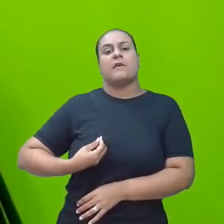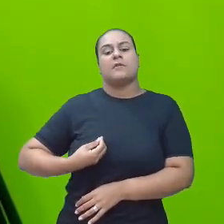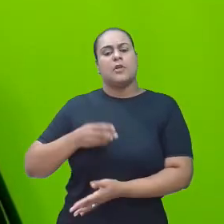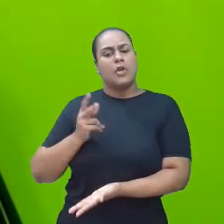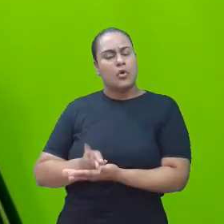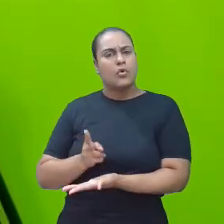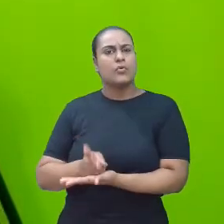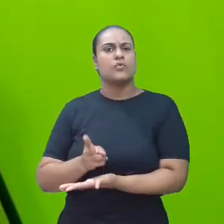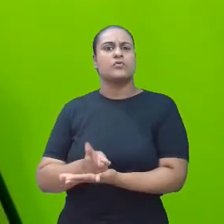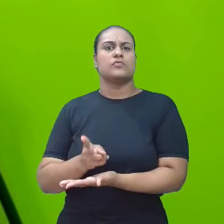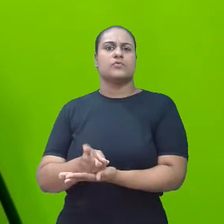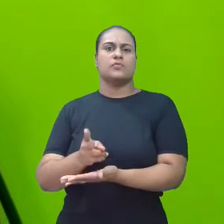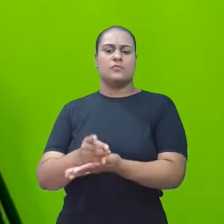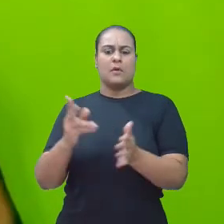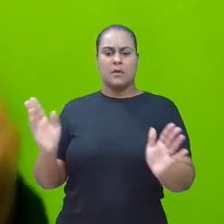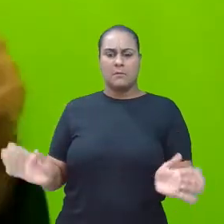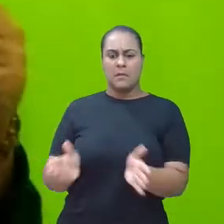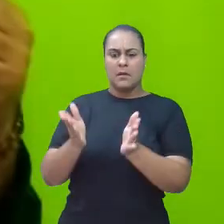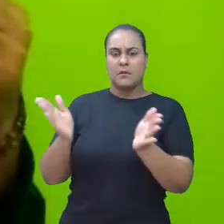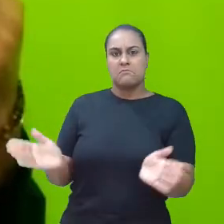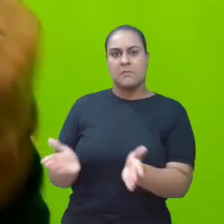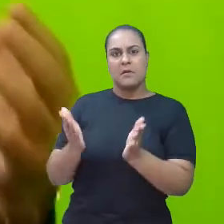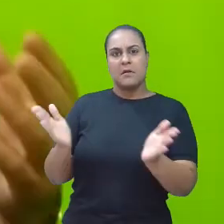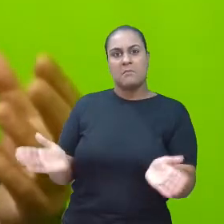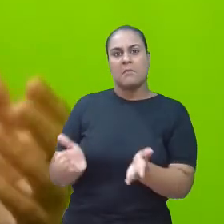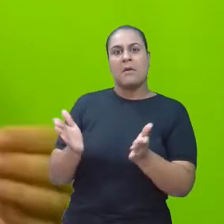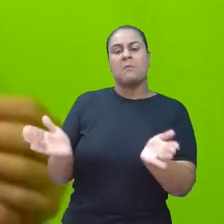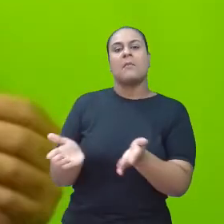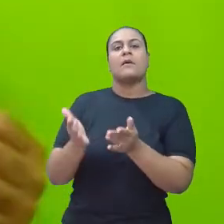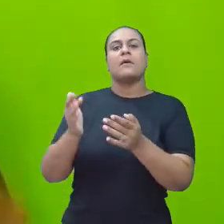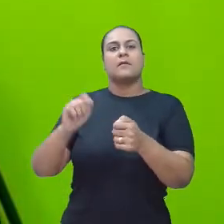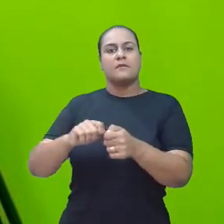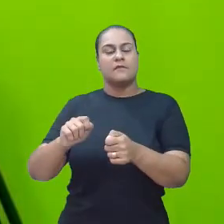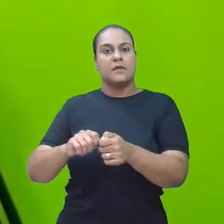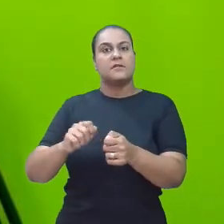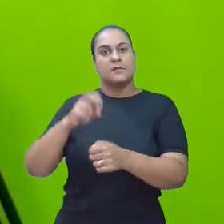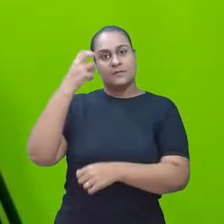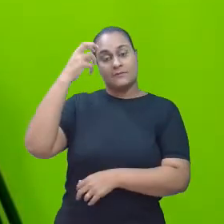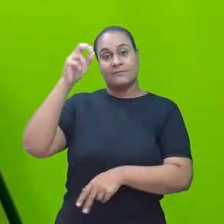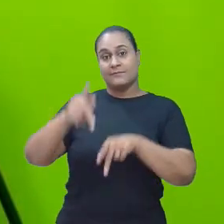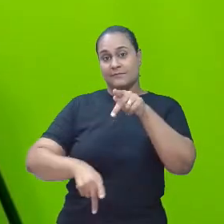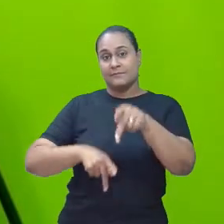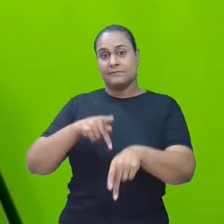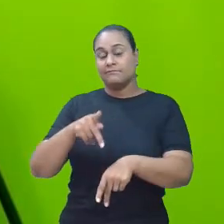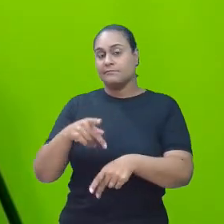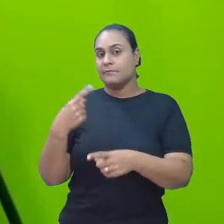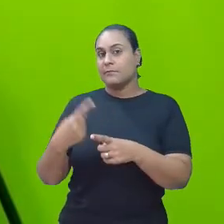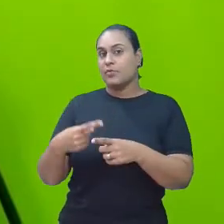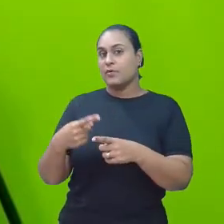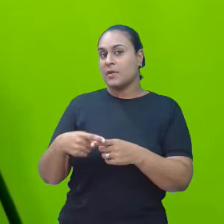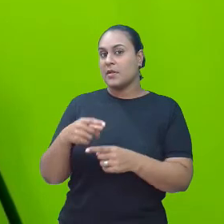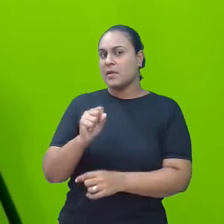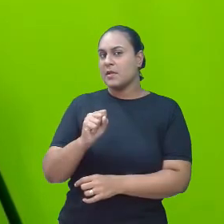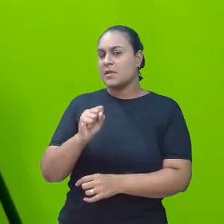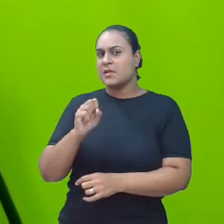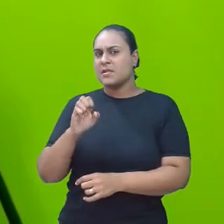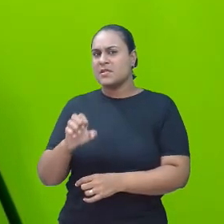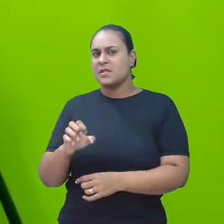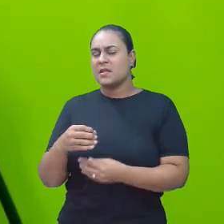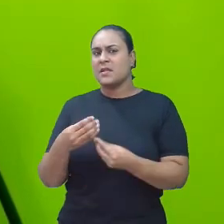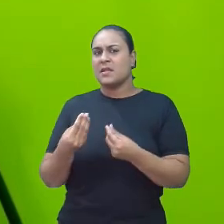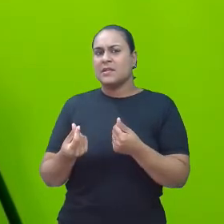continuidade, né, do fazer da cultura popular, porque se a raiz